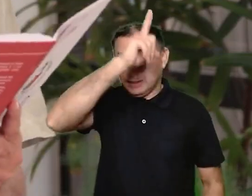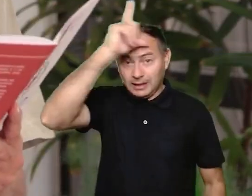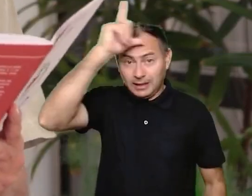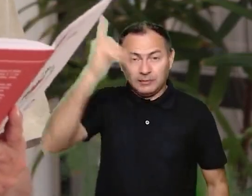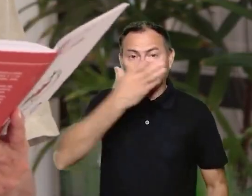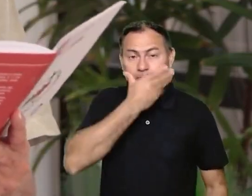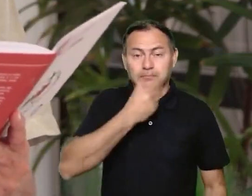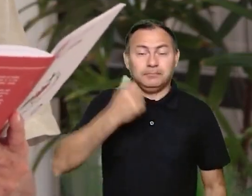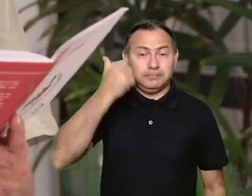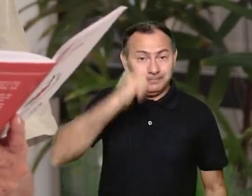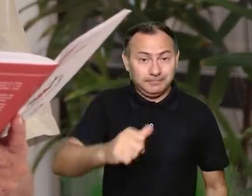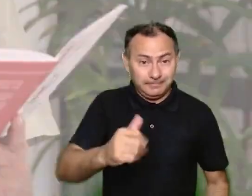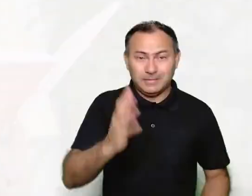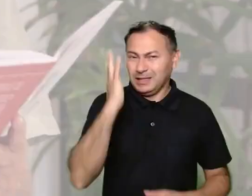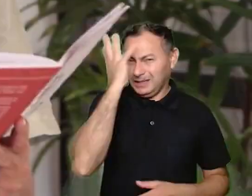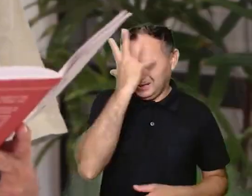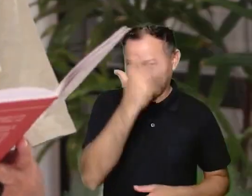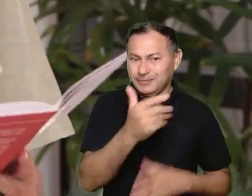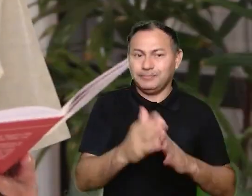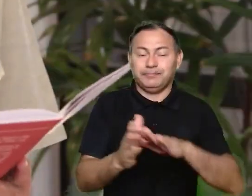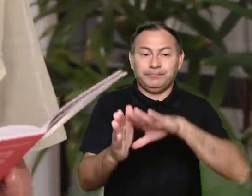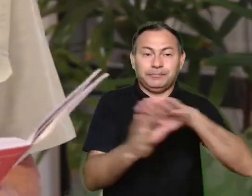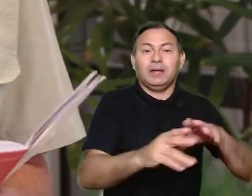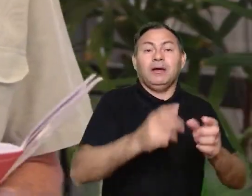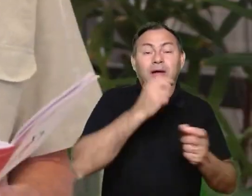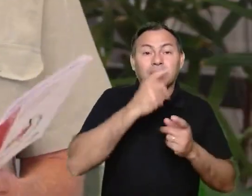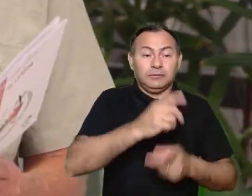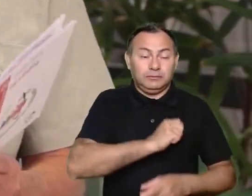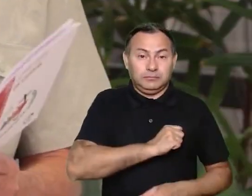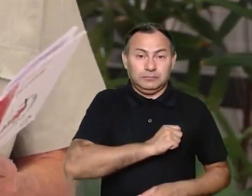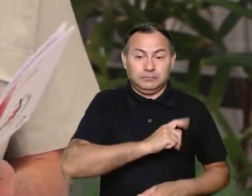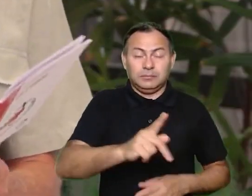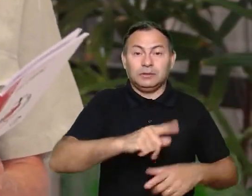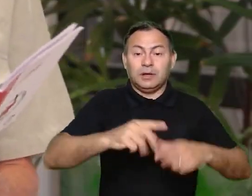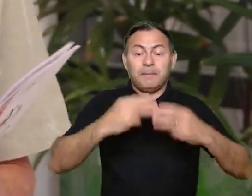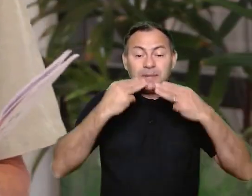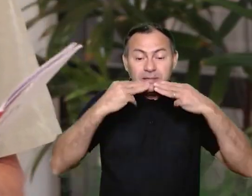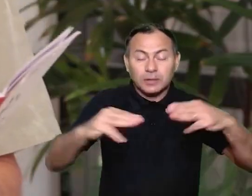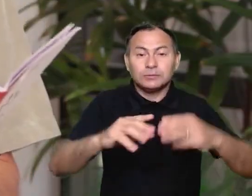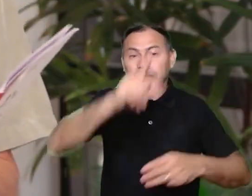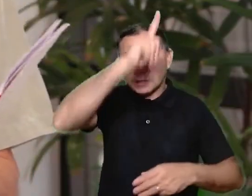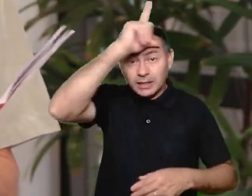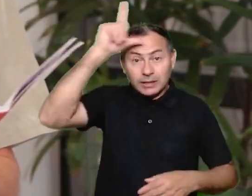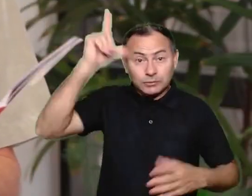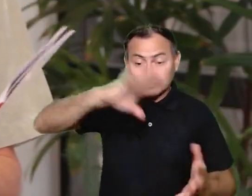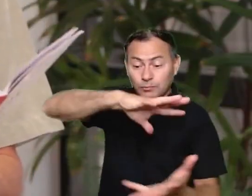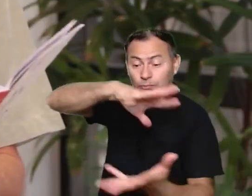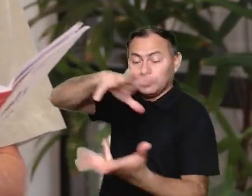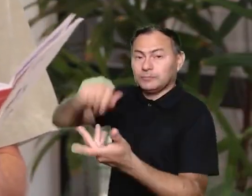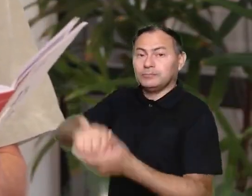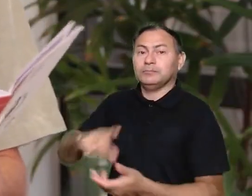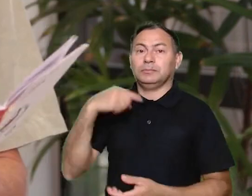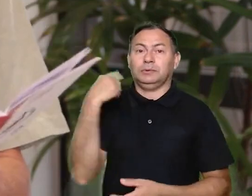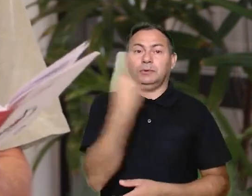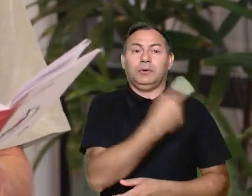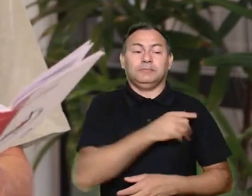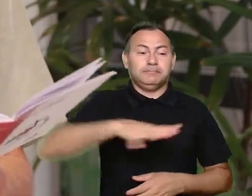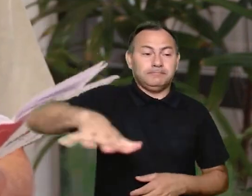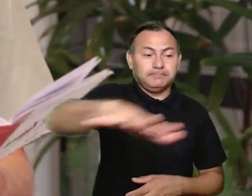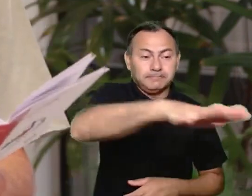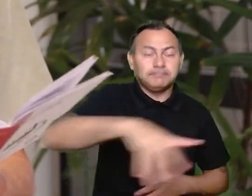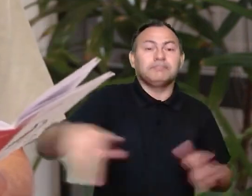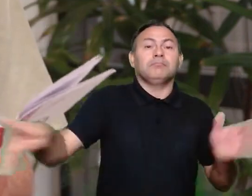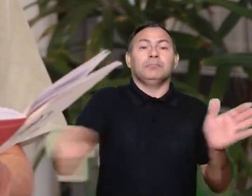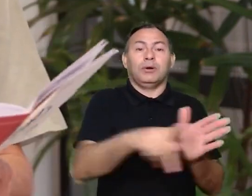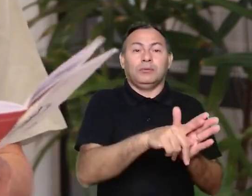leigos e leigas. Depois fala do apostolado dos leigos no mundo, que é o nosso